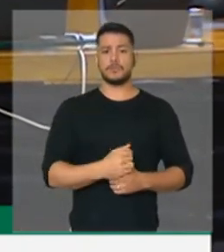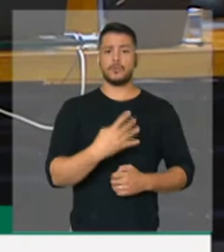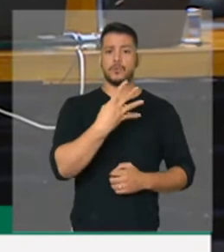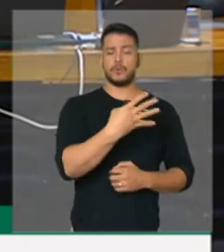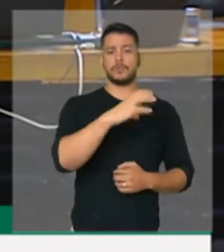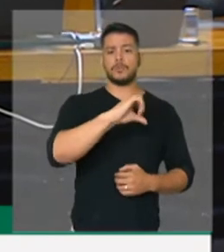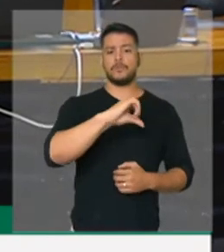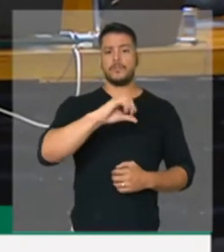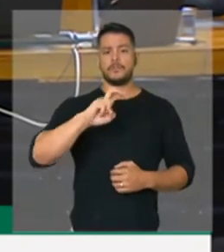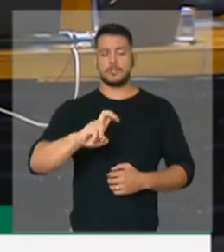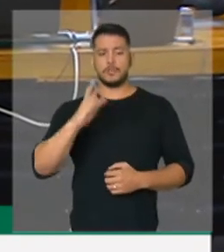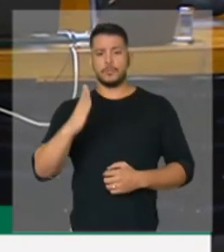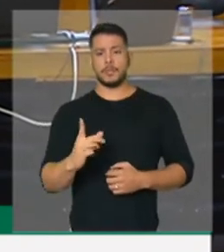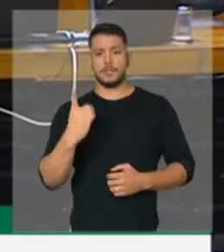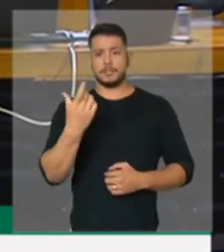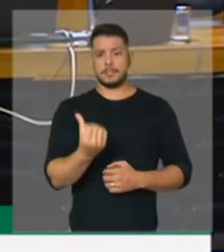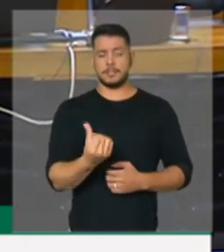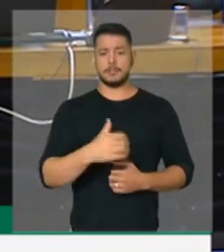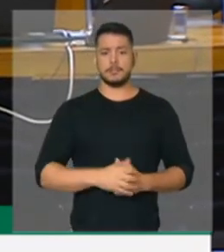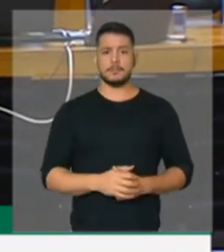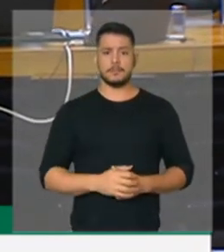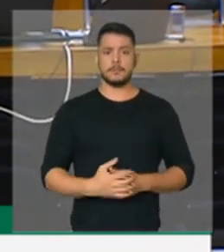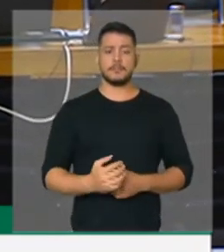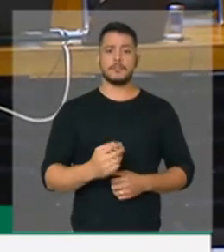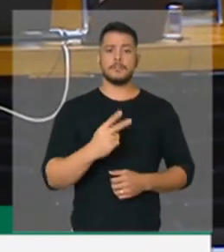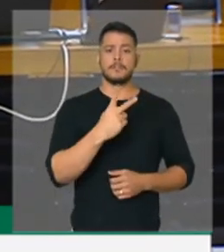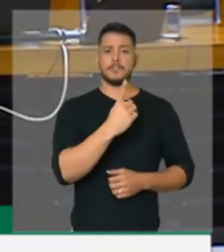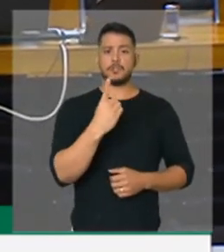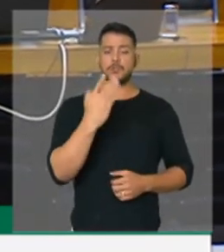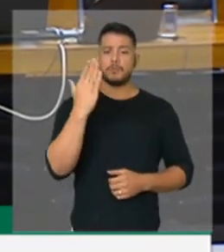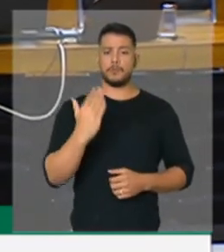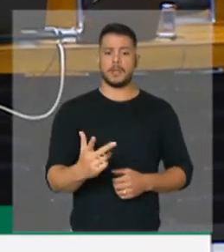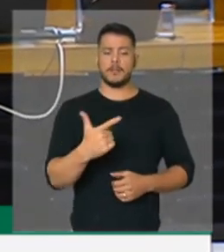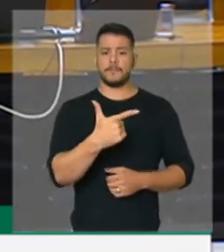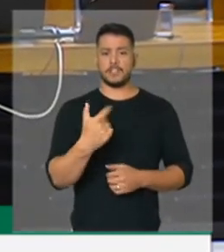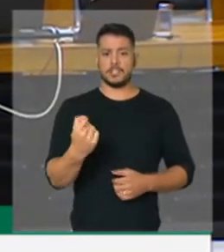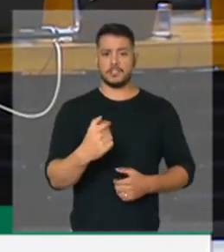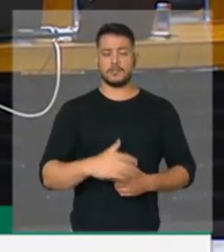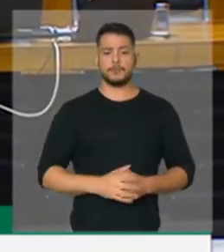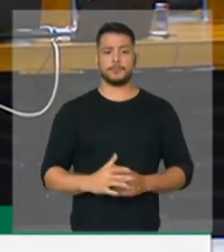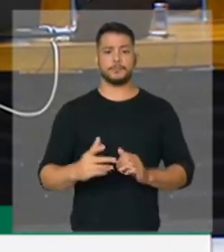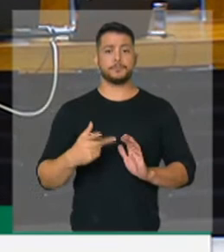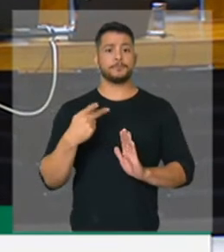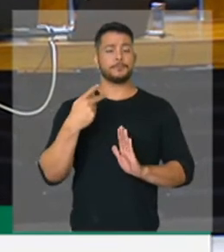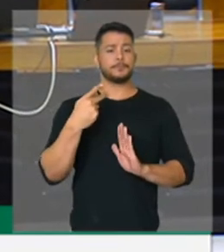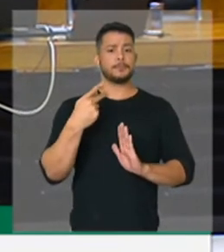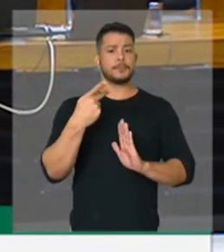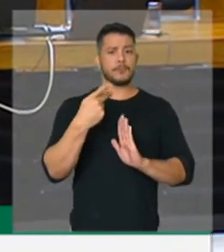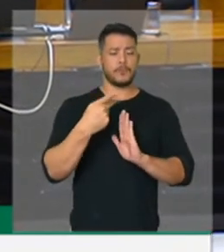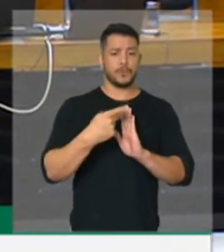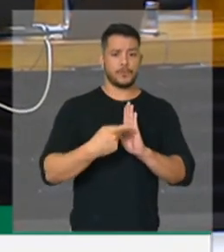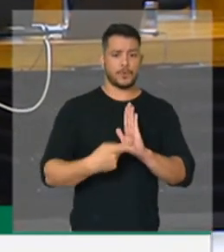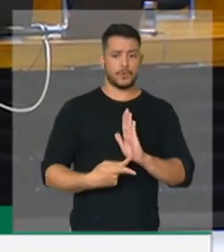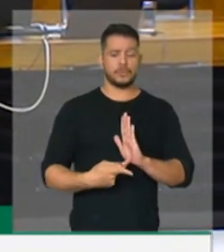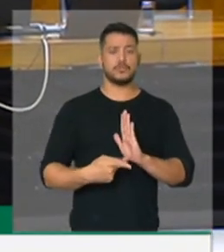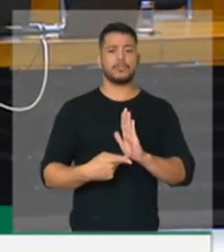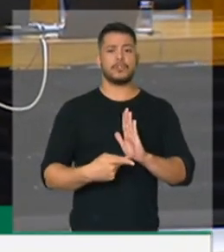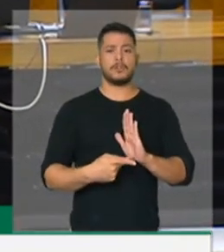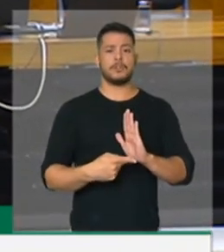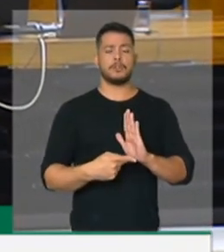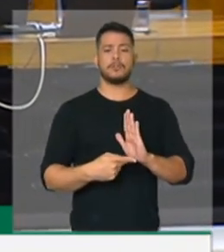4.995 de 2016 e 21 de 2020. Projeto de Resolução número 9 de